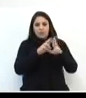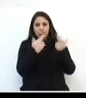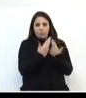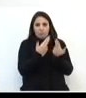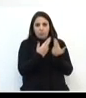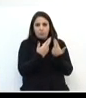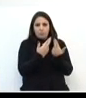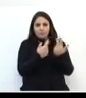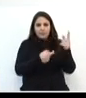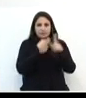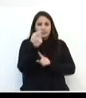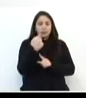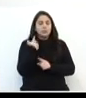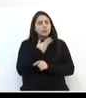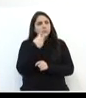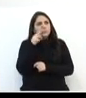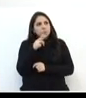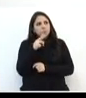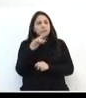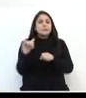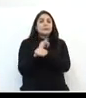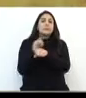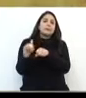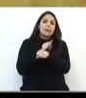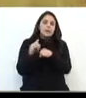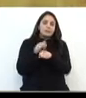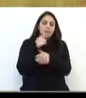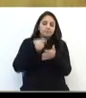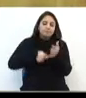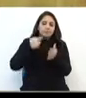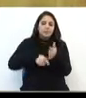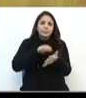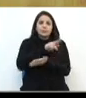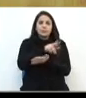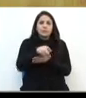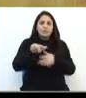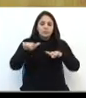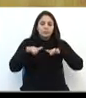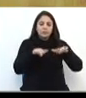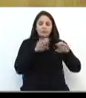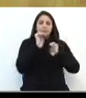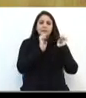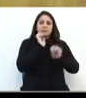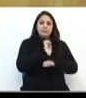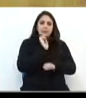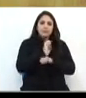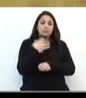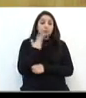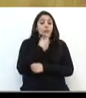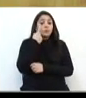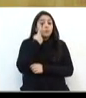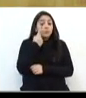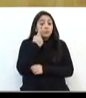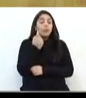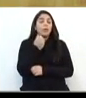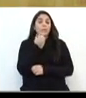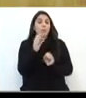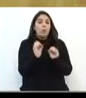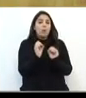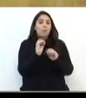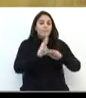são lançadas mão em vários lugares do Estado. E verificamos quais são as